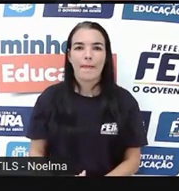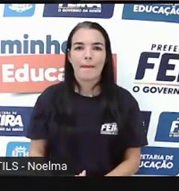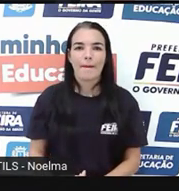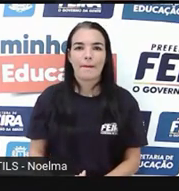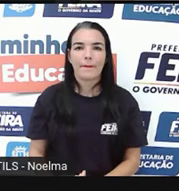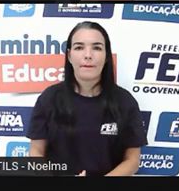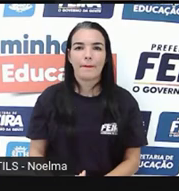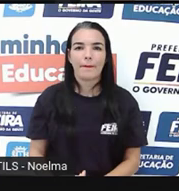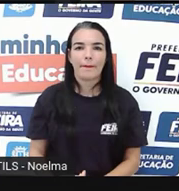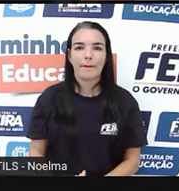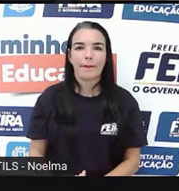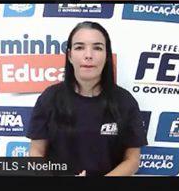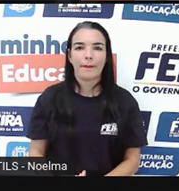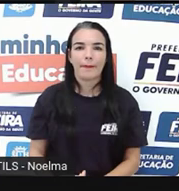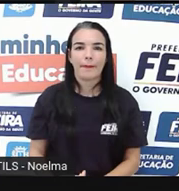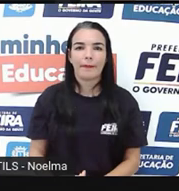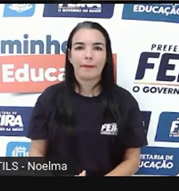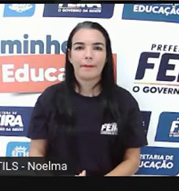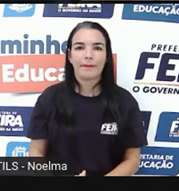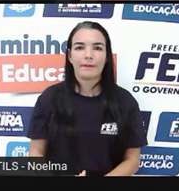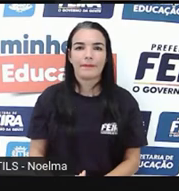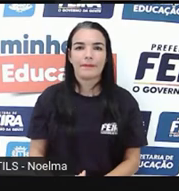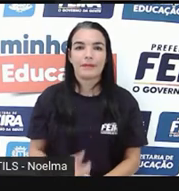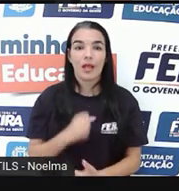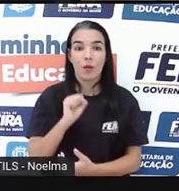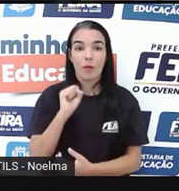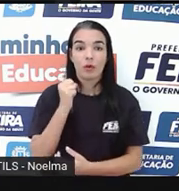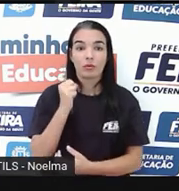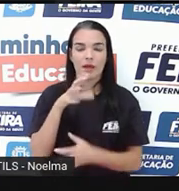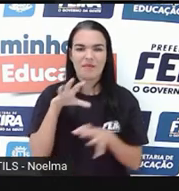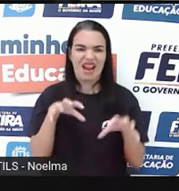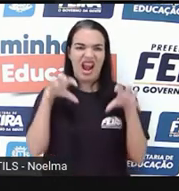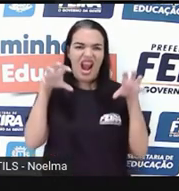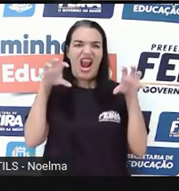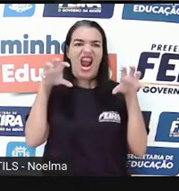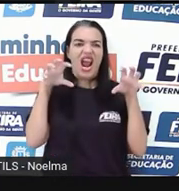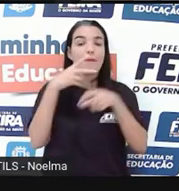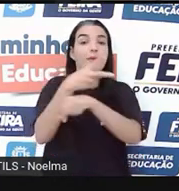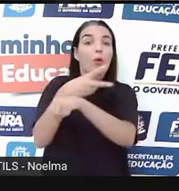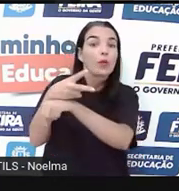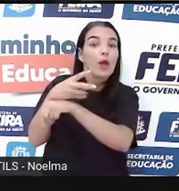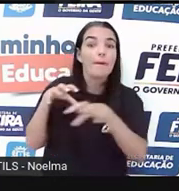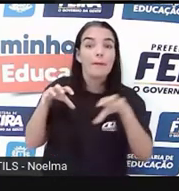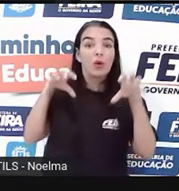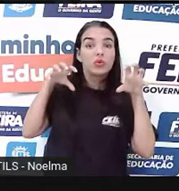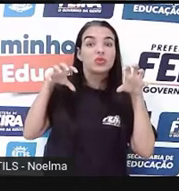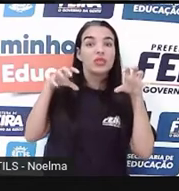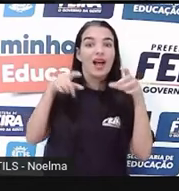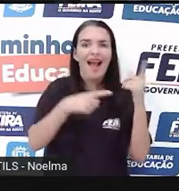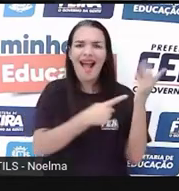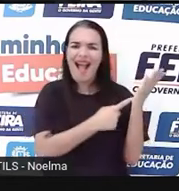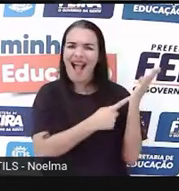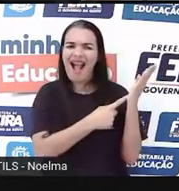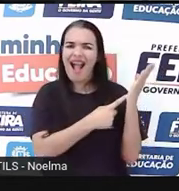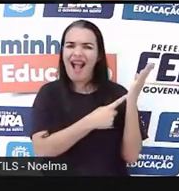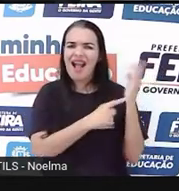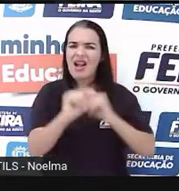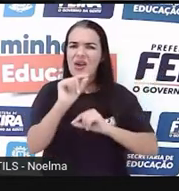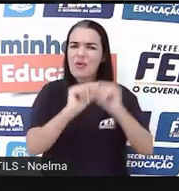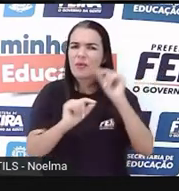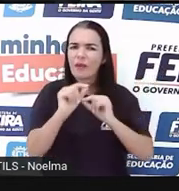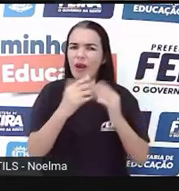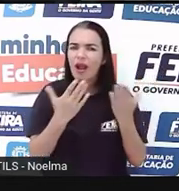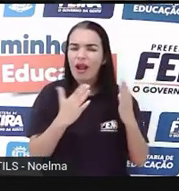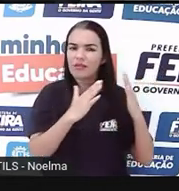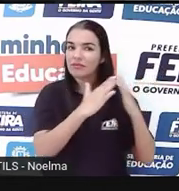Vamos lá. Here, number 8, monster. Vamos procurar o monster. Haunted house,